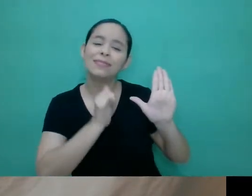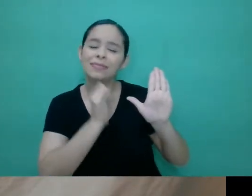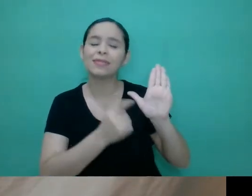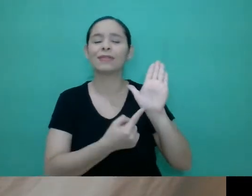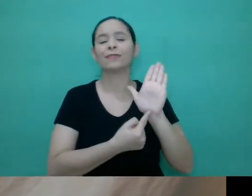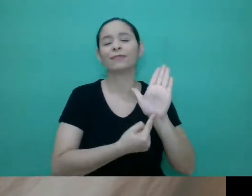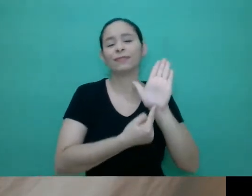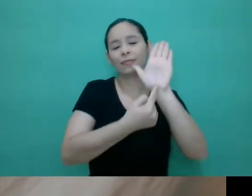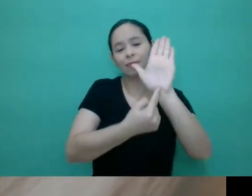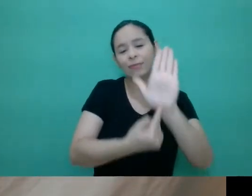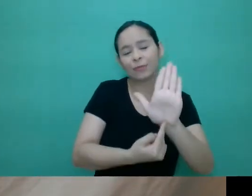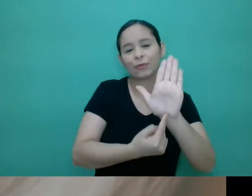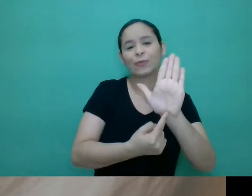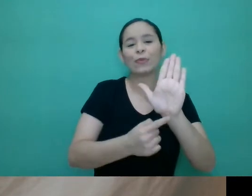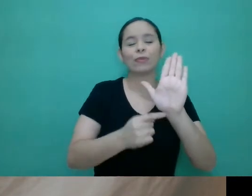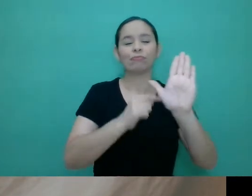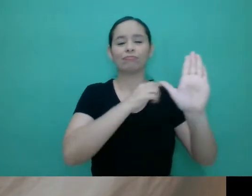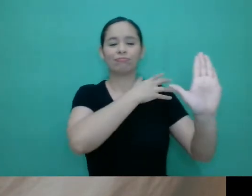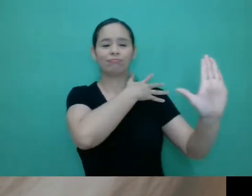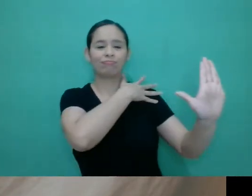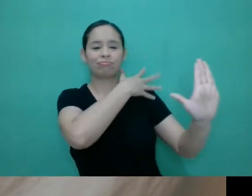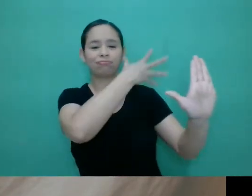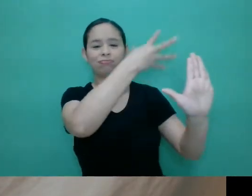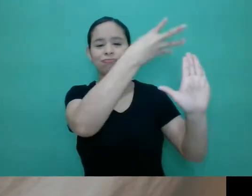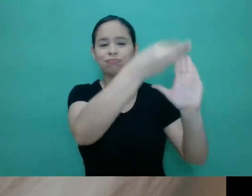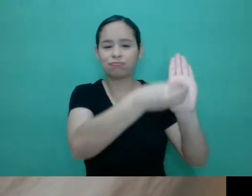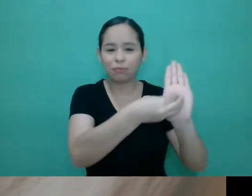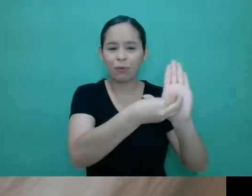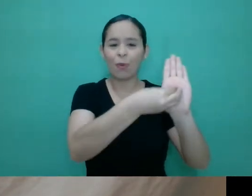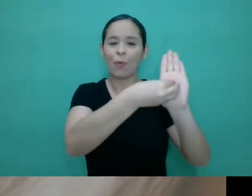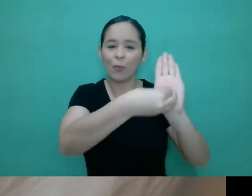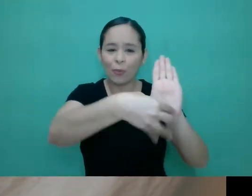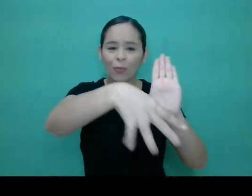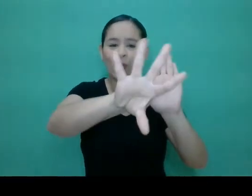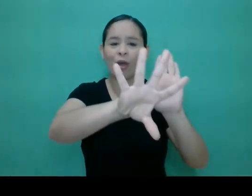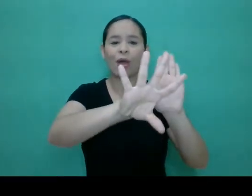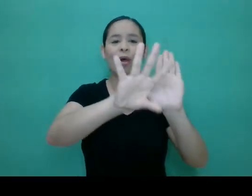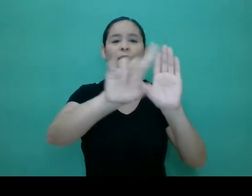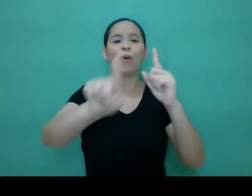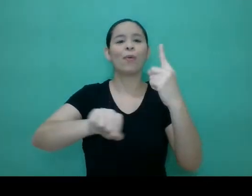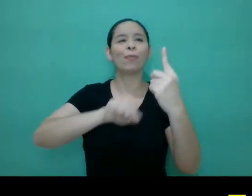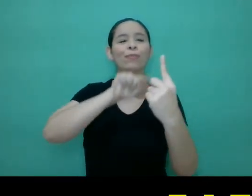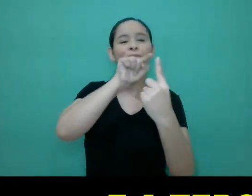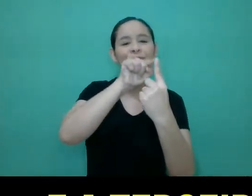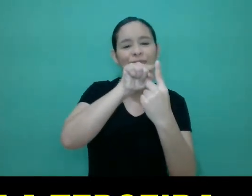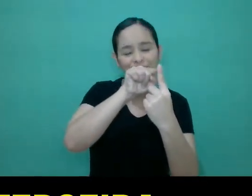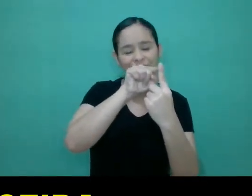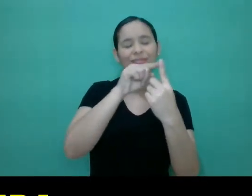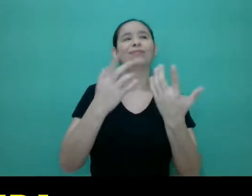vai trazer ou transmitir alguns objetivos, né?